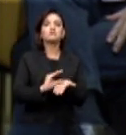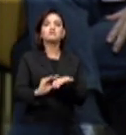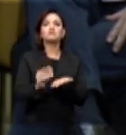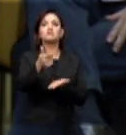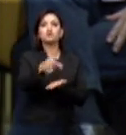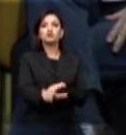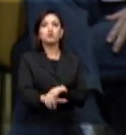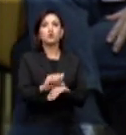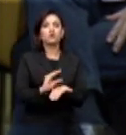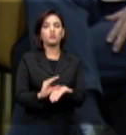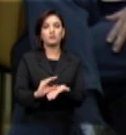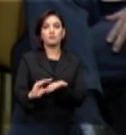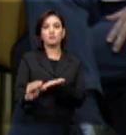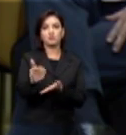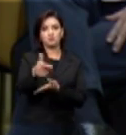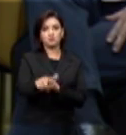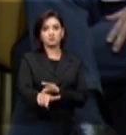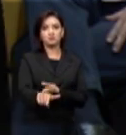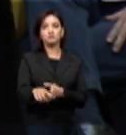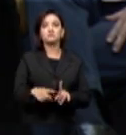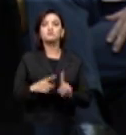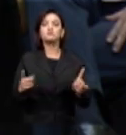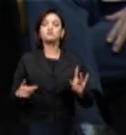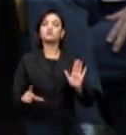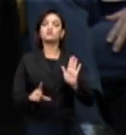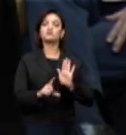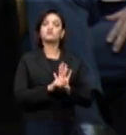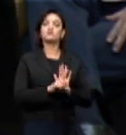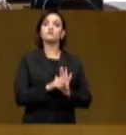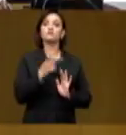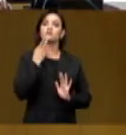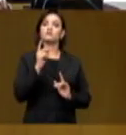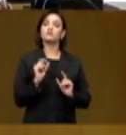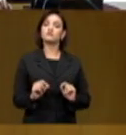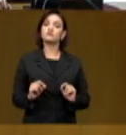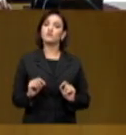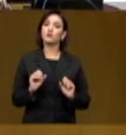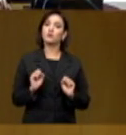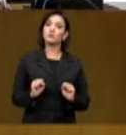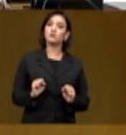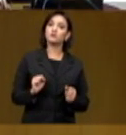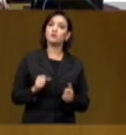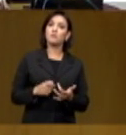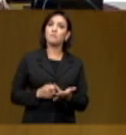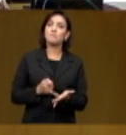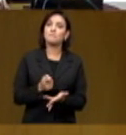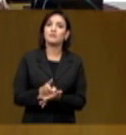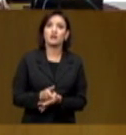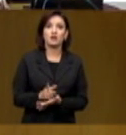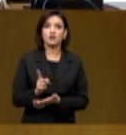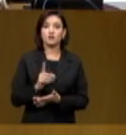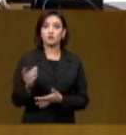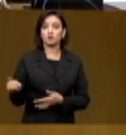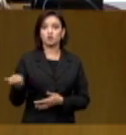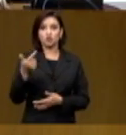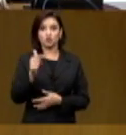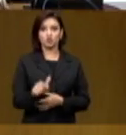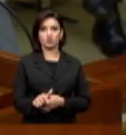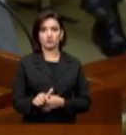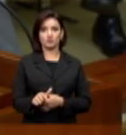outorga. Mas o legislador ordinário disse, não, eu posso pagar não apenas através de uma nova outorga.